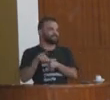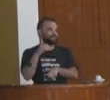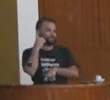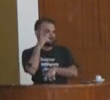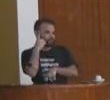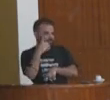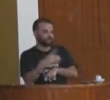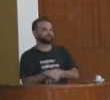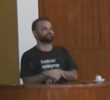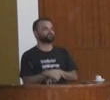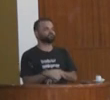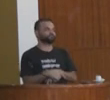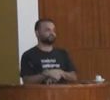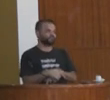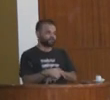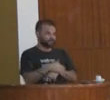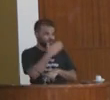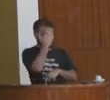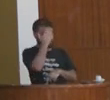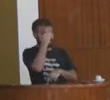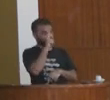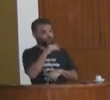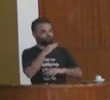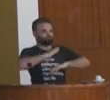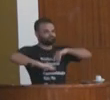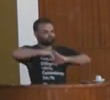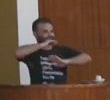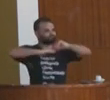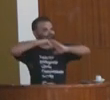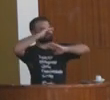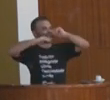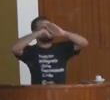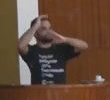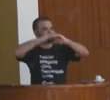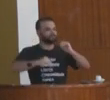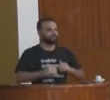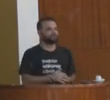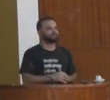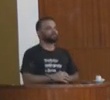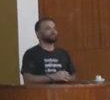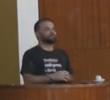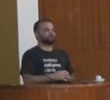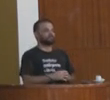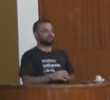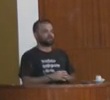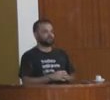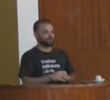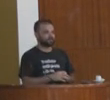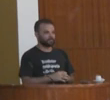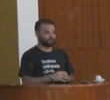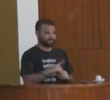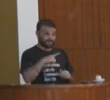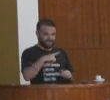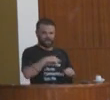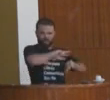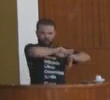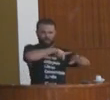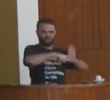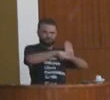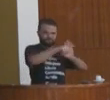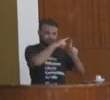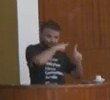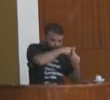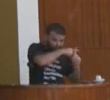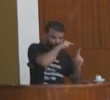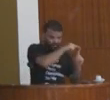construir, principalmente, a manutenção do que nós temos de positivo no Diogo Lavanhard, mas sempre em prol do